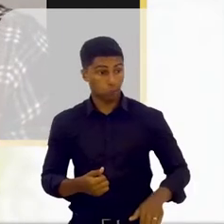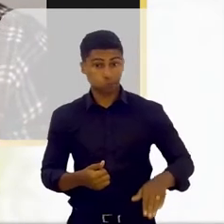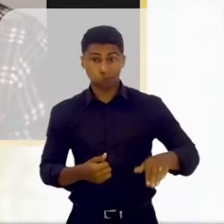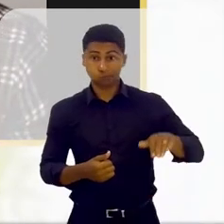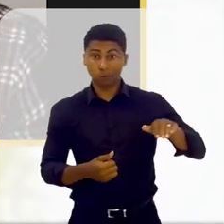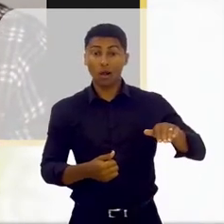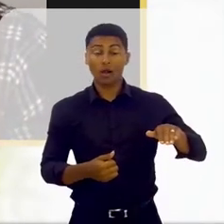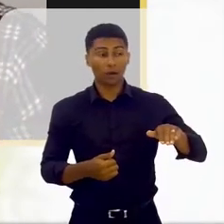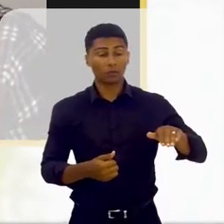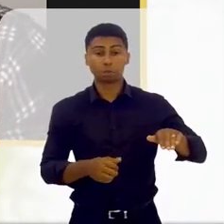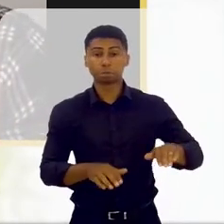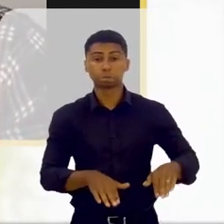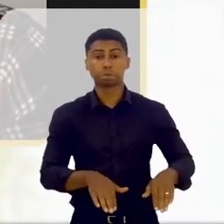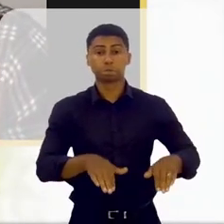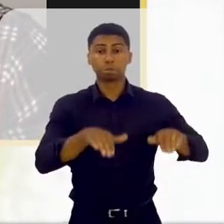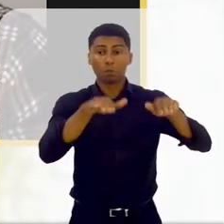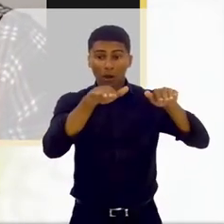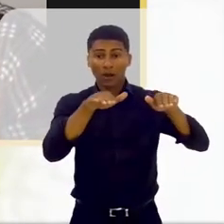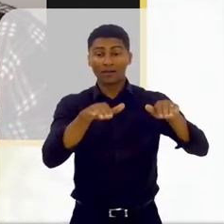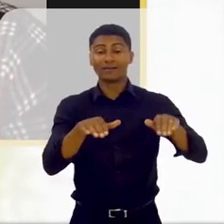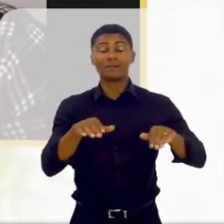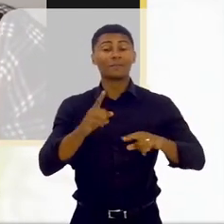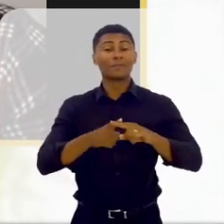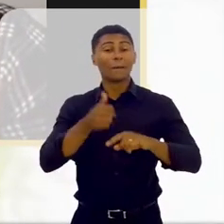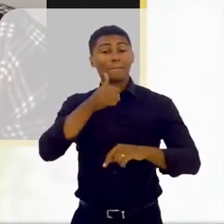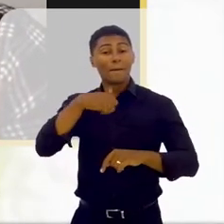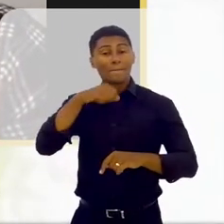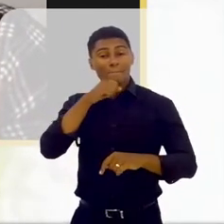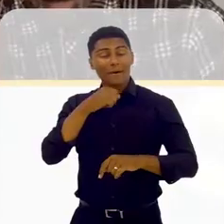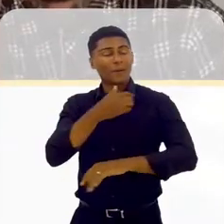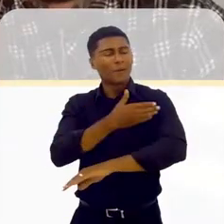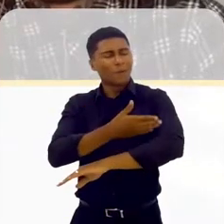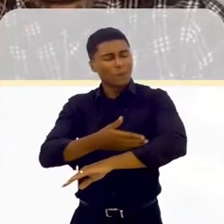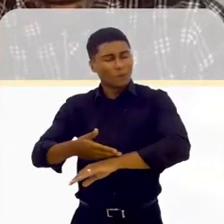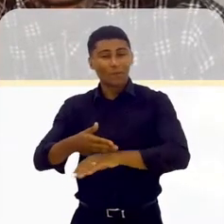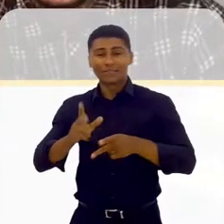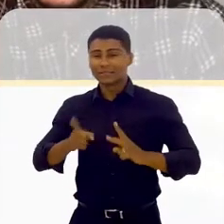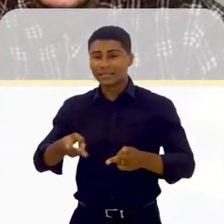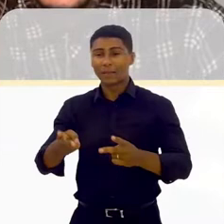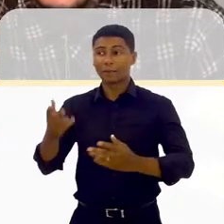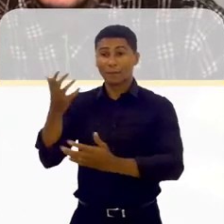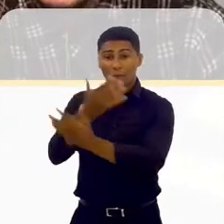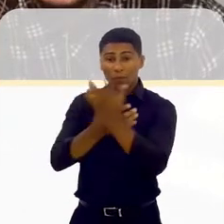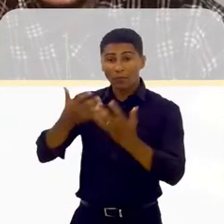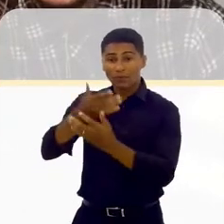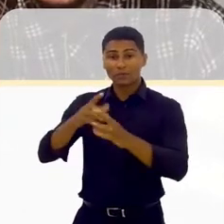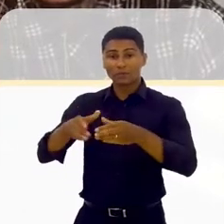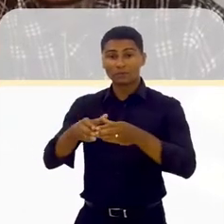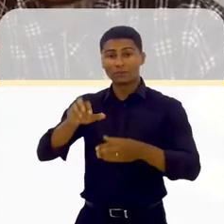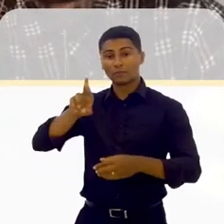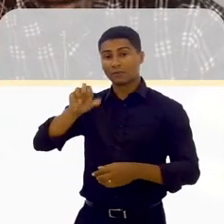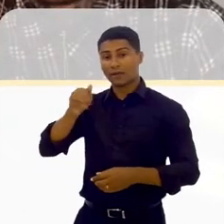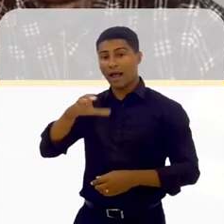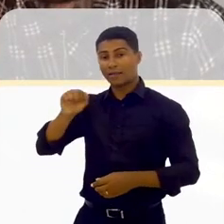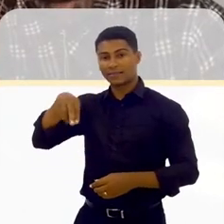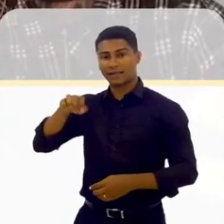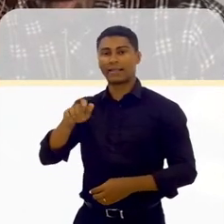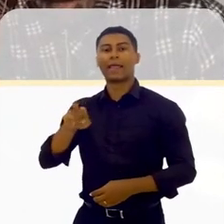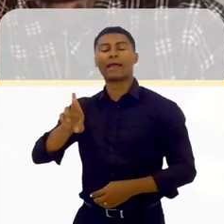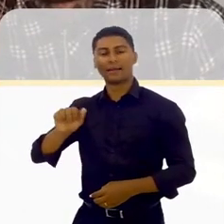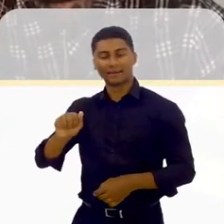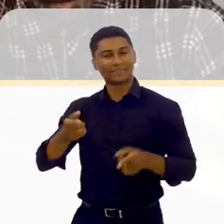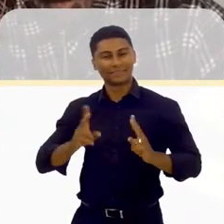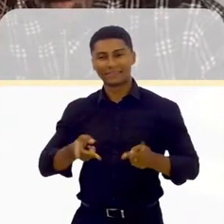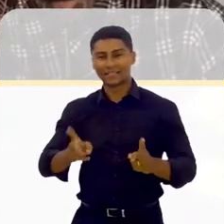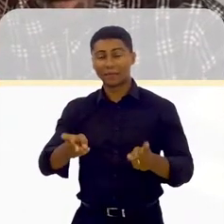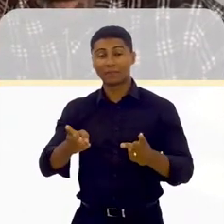Produzidos, né? Nós fomos produzidos no som do Raça Negra, porque meu pai e minha mãe sempre falavam: ah, Raça Negra, Raça Negra, Raça Negra. E aí a